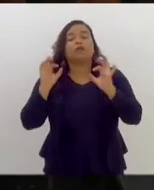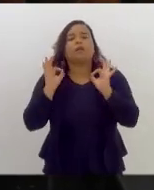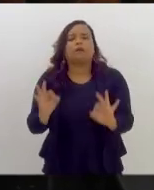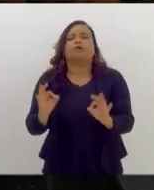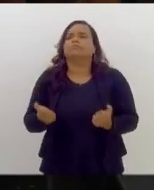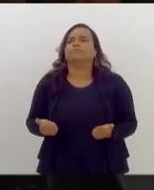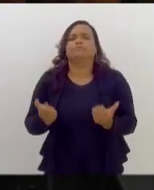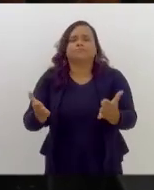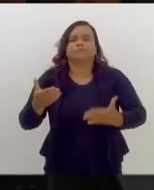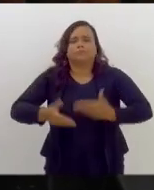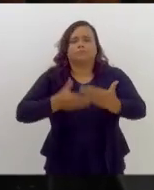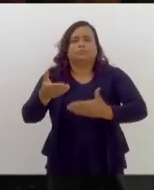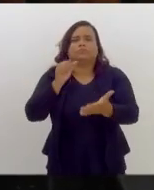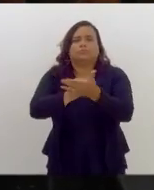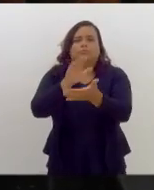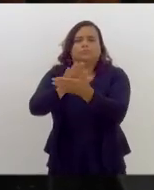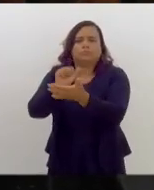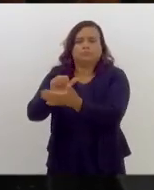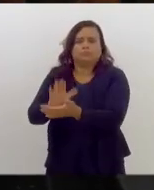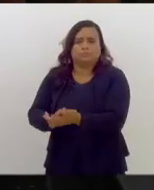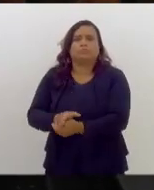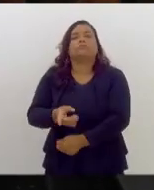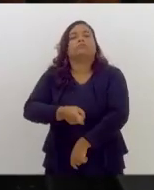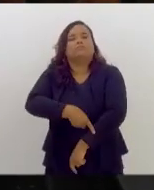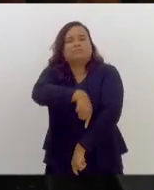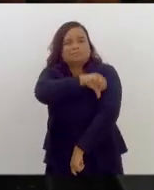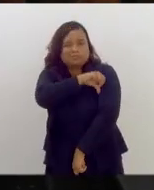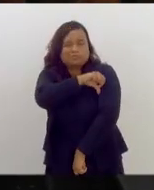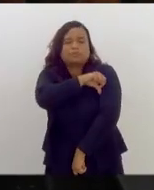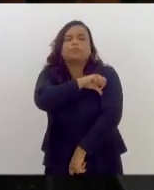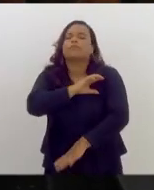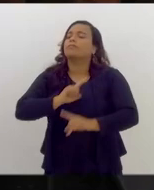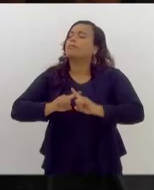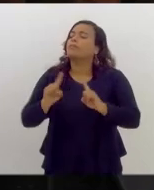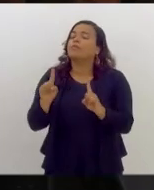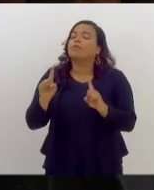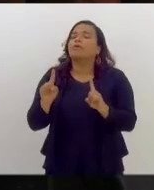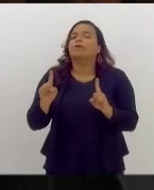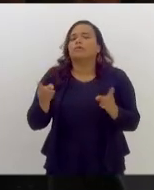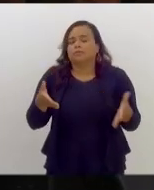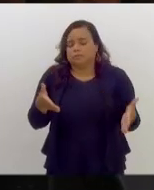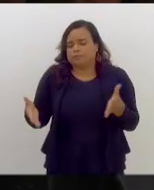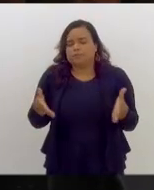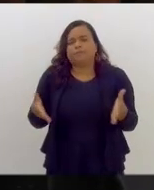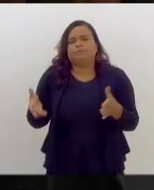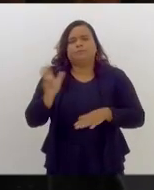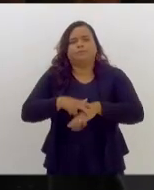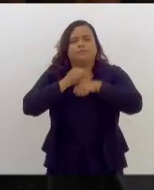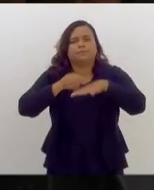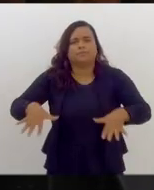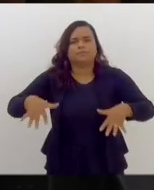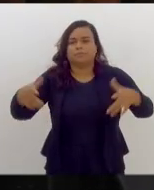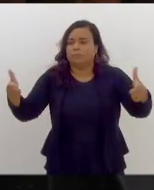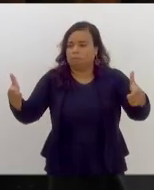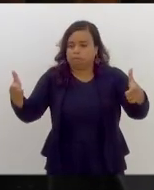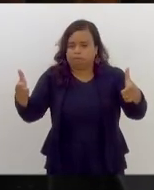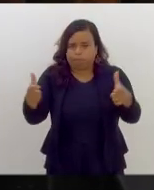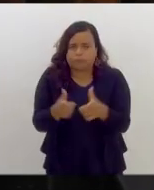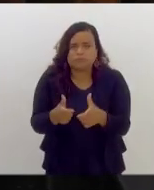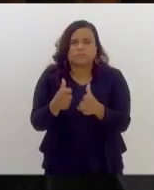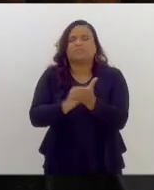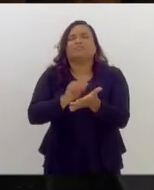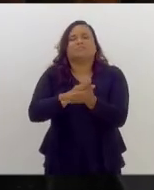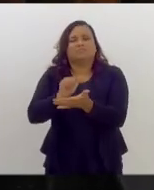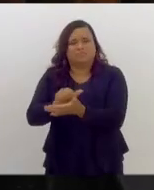universalização do processo de matrícula no ensino fundamental. A pandemia fez baixar esses indicadores. O